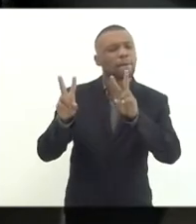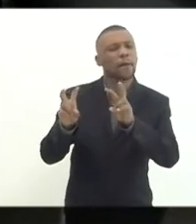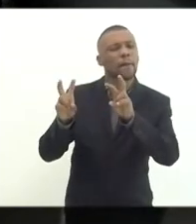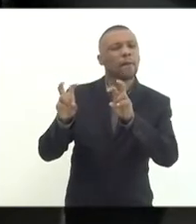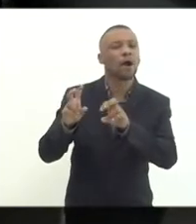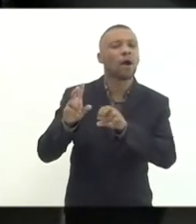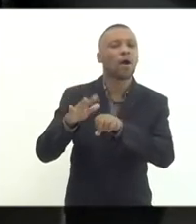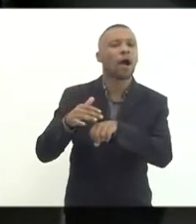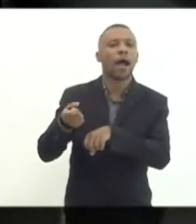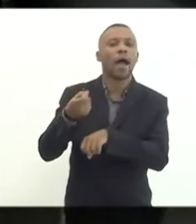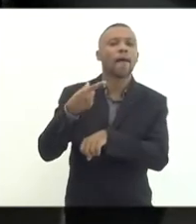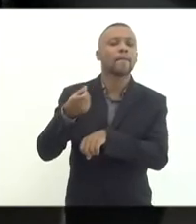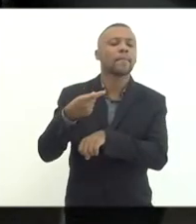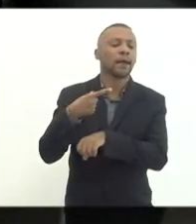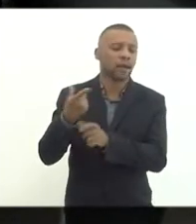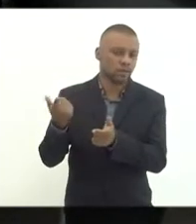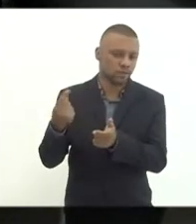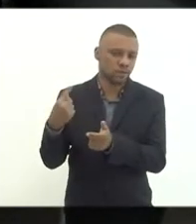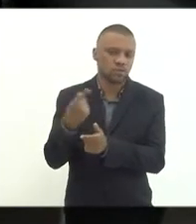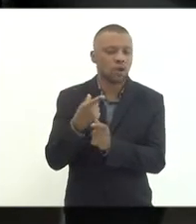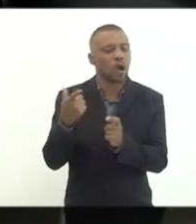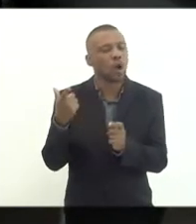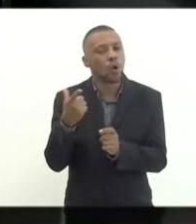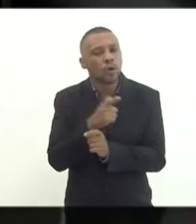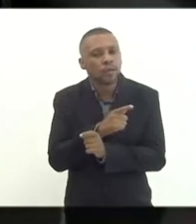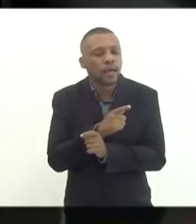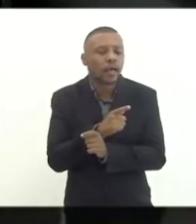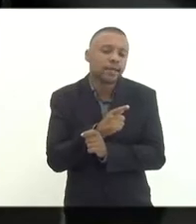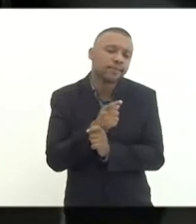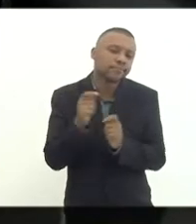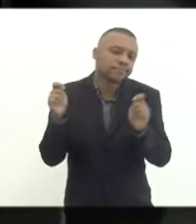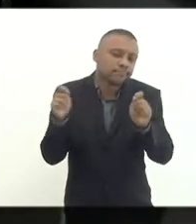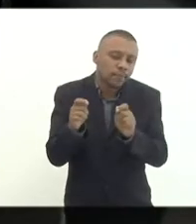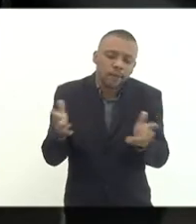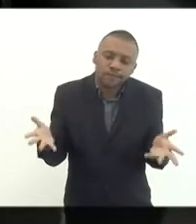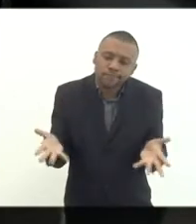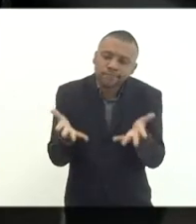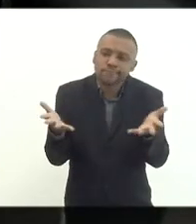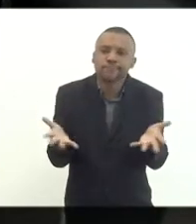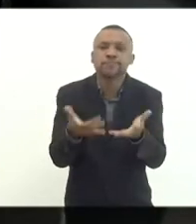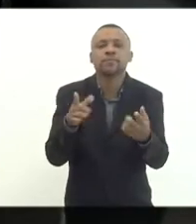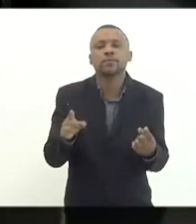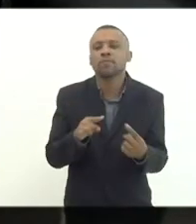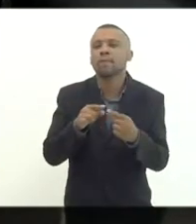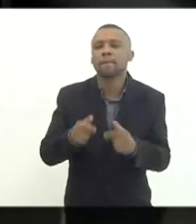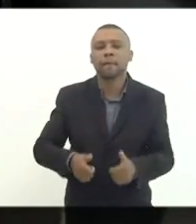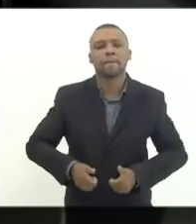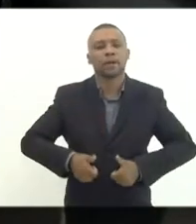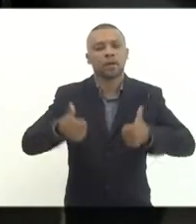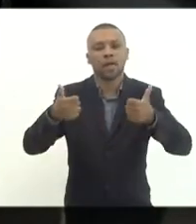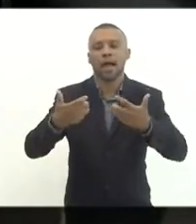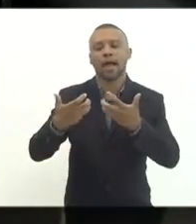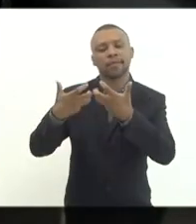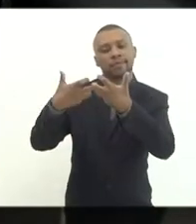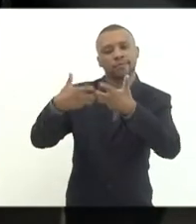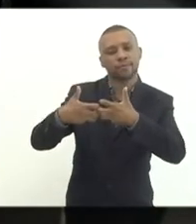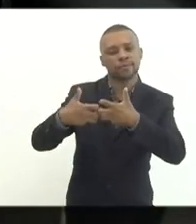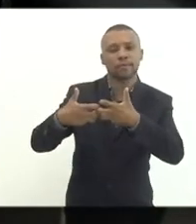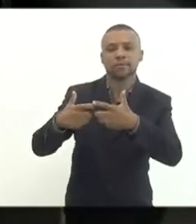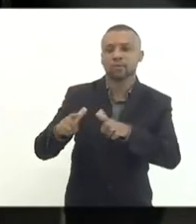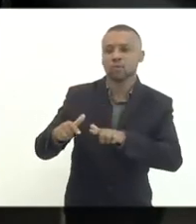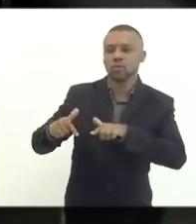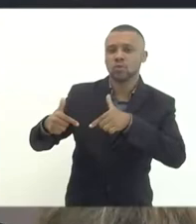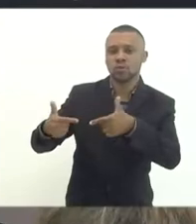né que a gente Pode injetar Para poder melhorar esse funcionamento esse mecanismo